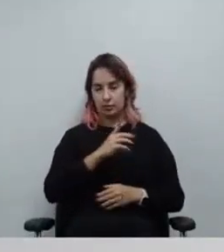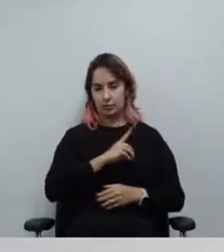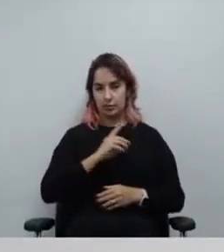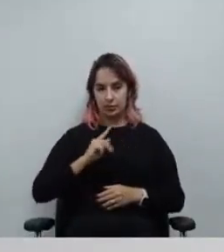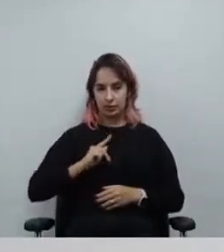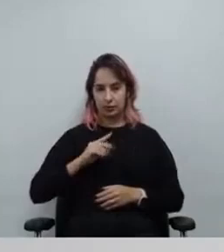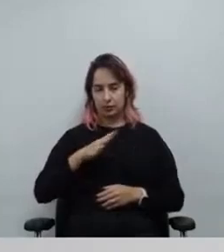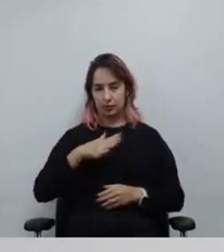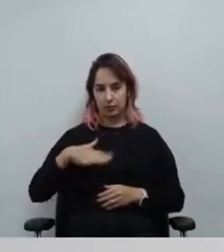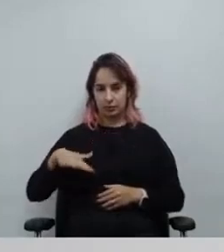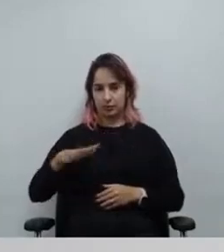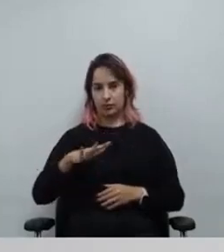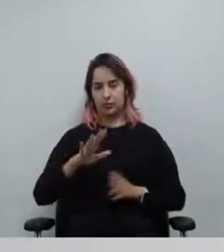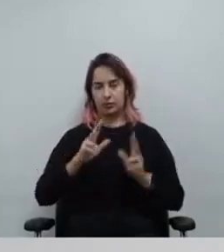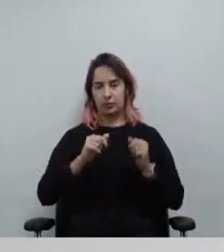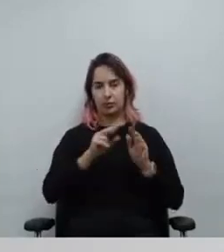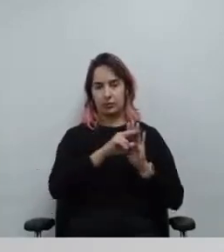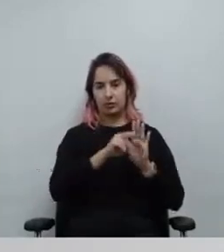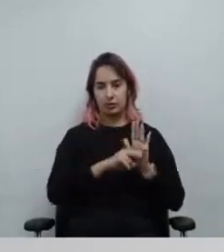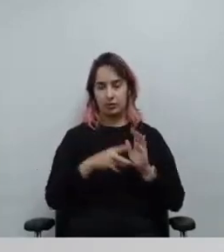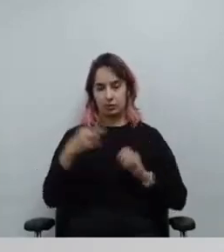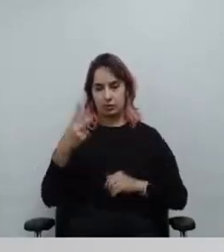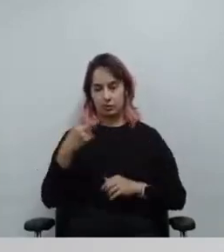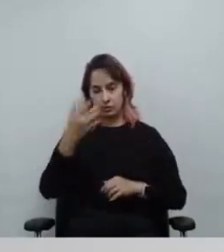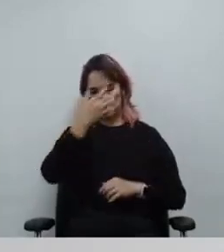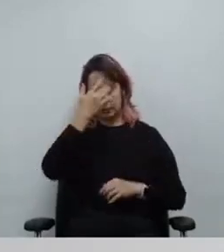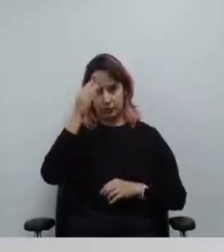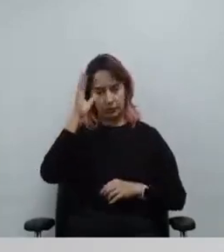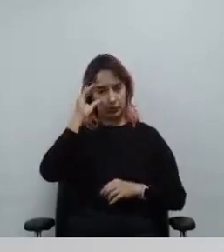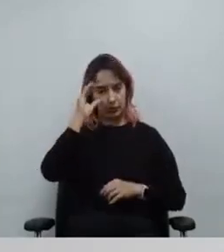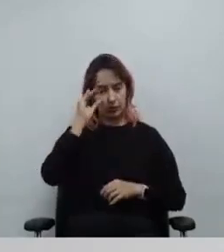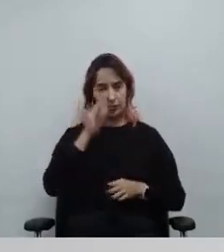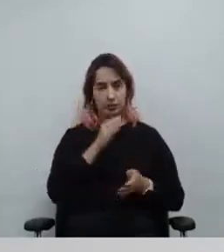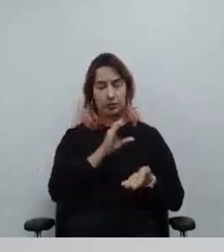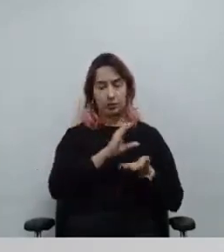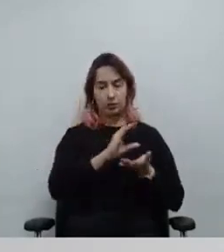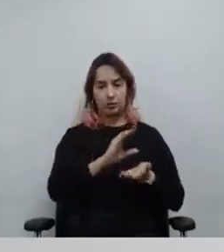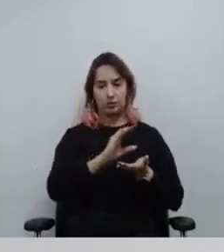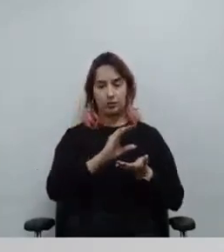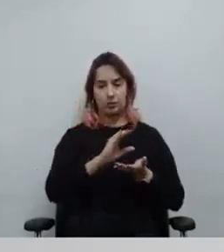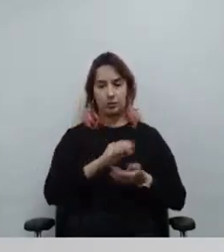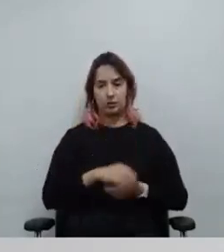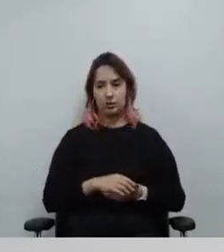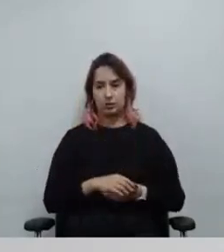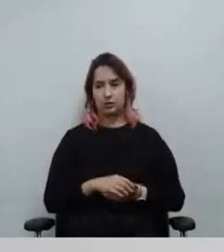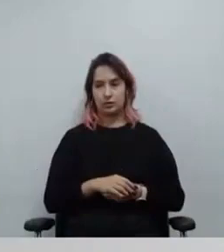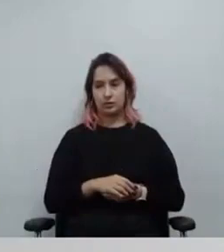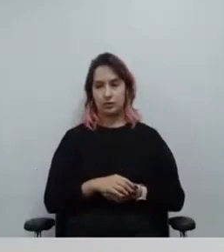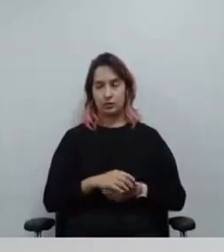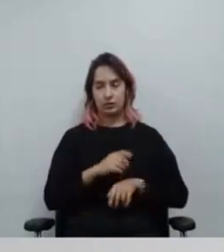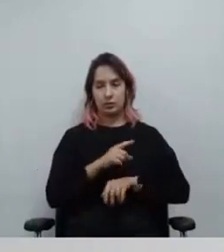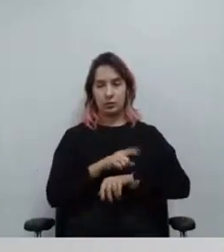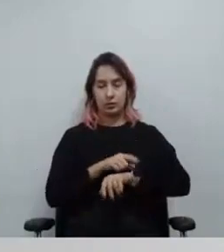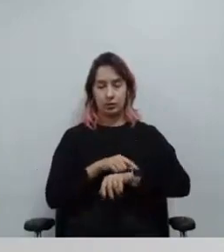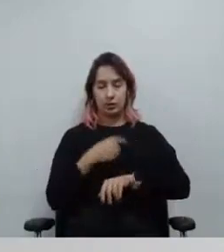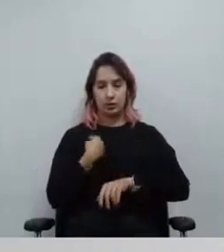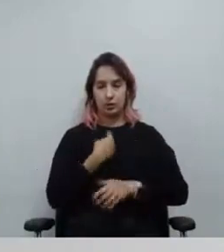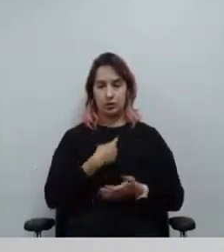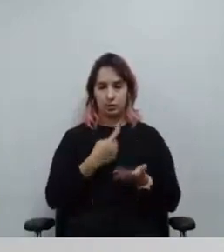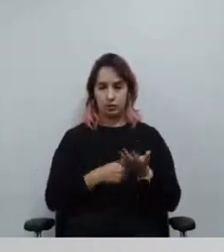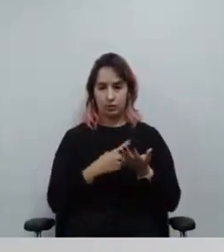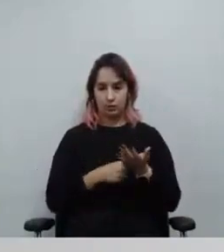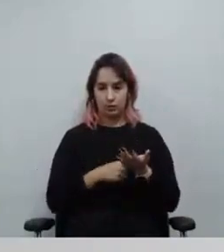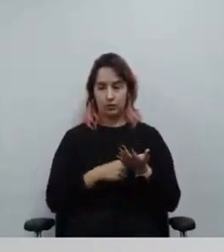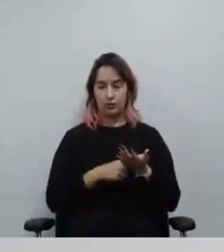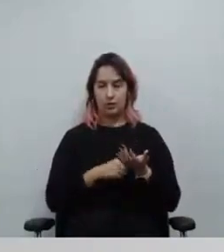para a edição dos atos de classificação dos dois interessados. Então, conselheiros, atingindo aqui o horário que nós tínhamos pactuado,